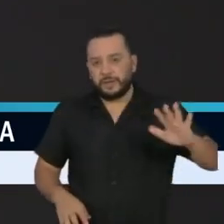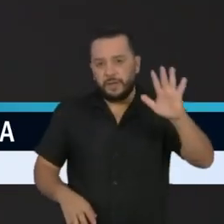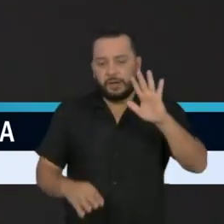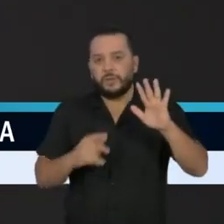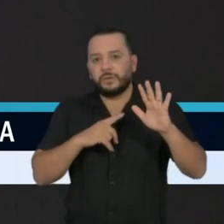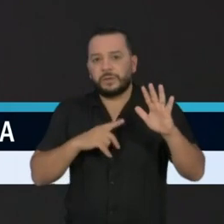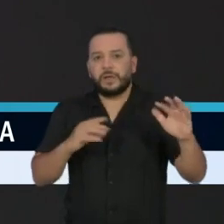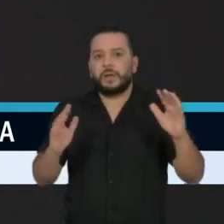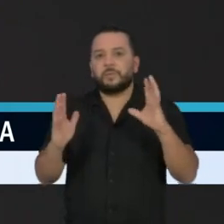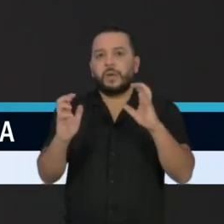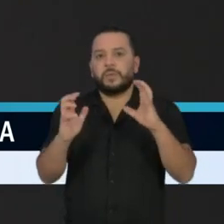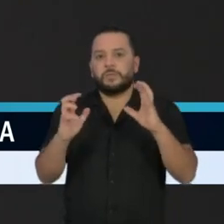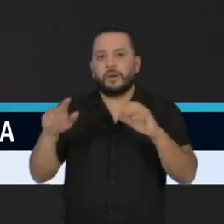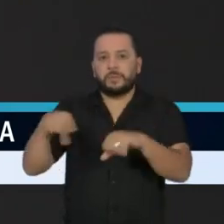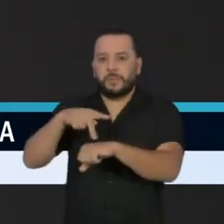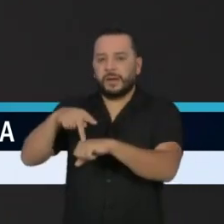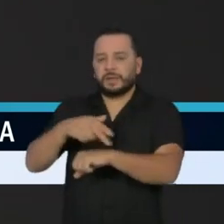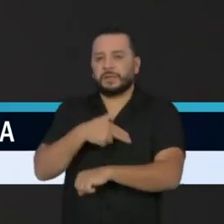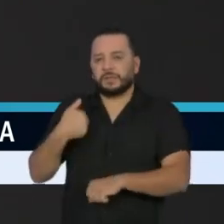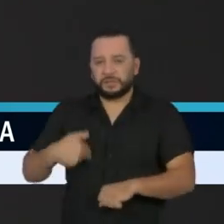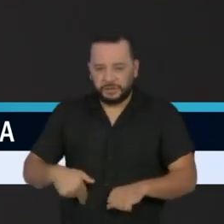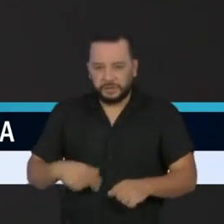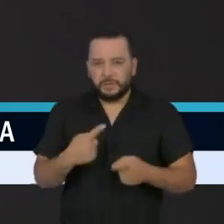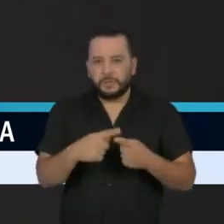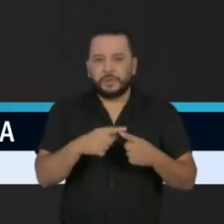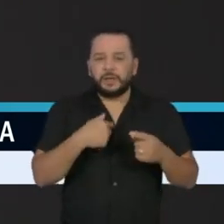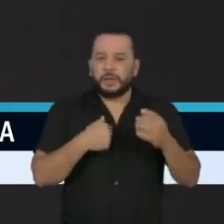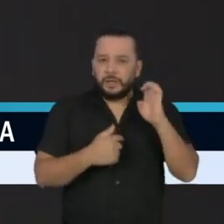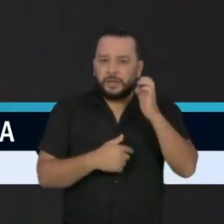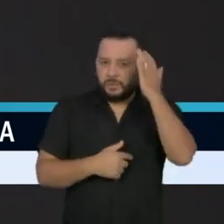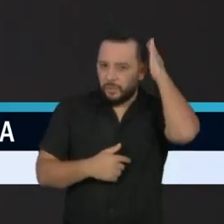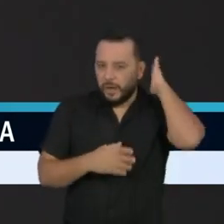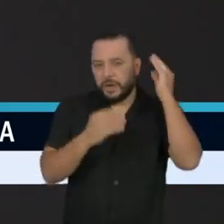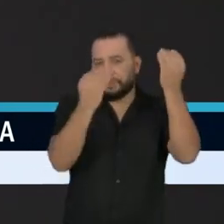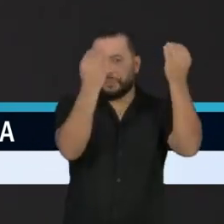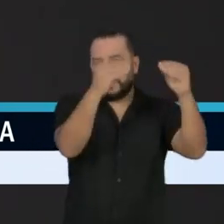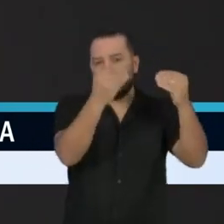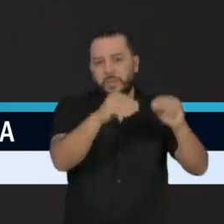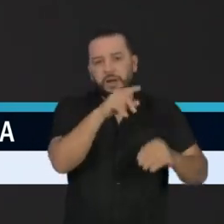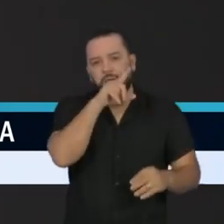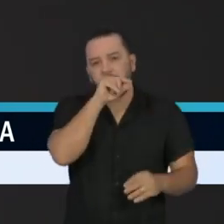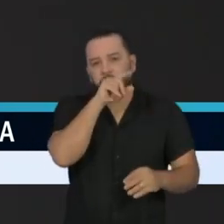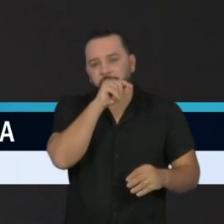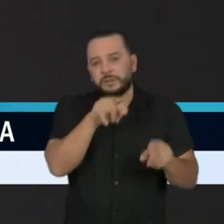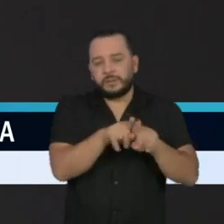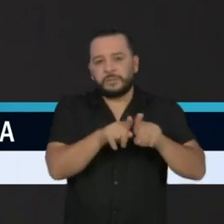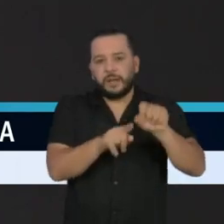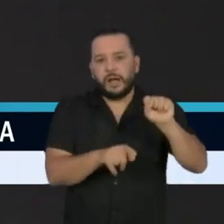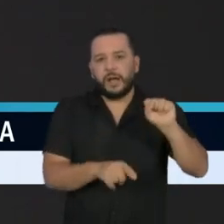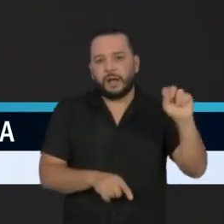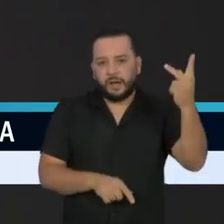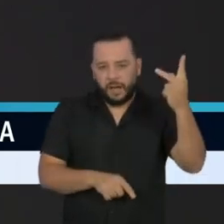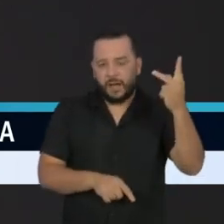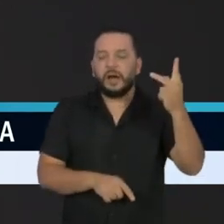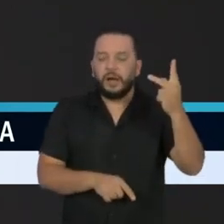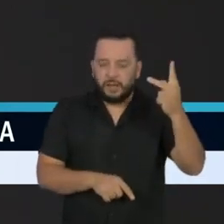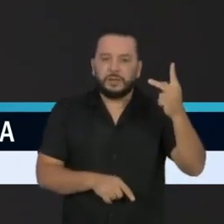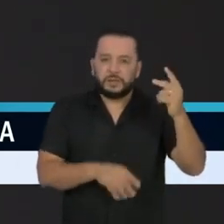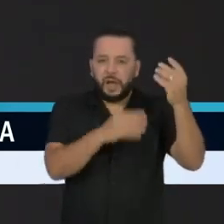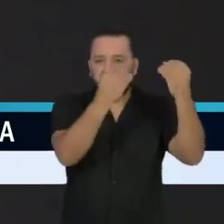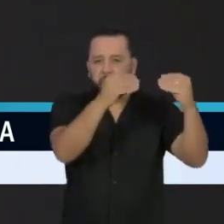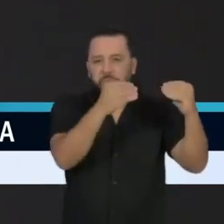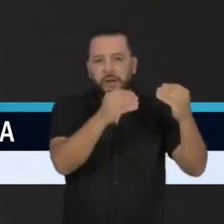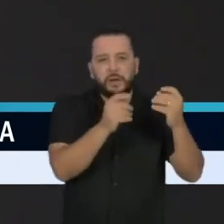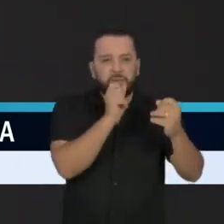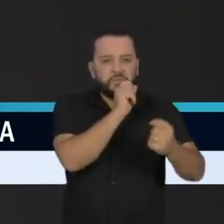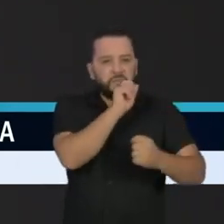Eduardo Bolsonaro, filho do presidente, depois do ministro da Educação, Abraham Weintraub, se esse atrito em algum momento chegou a atrapalhar o diálogo do